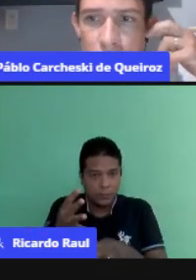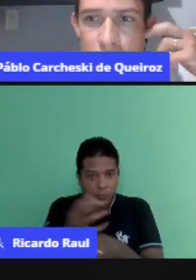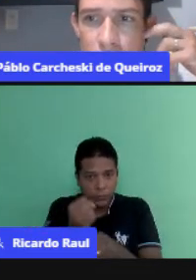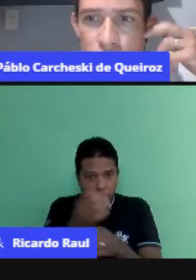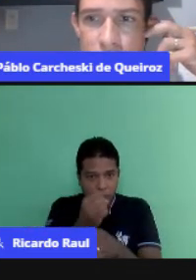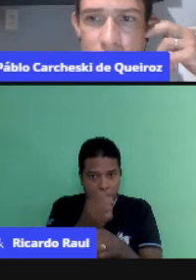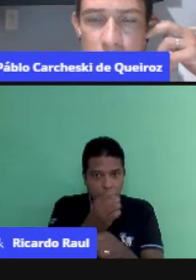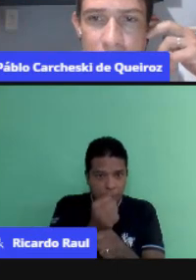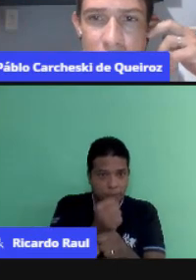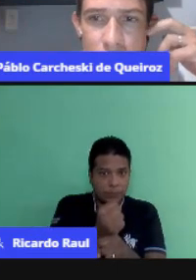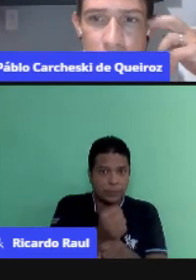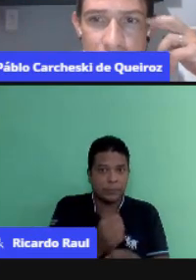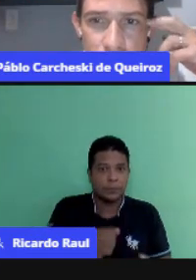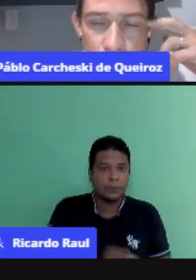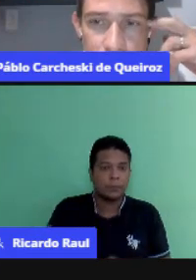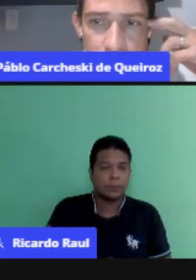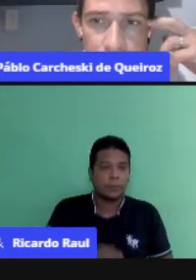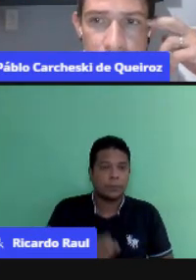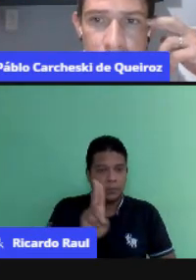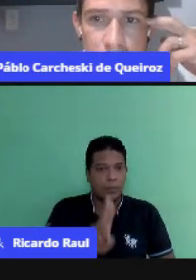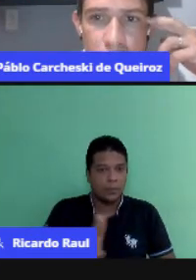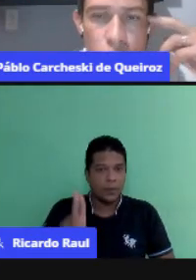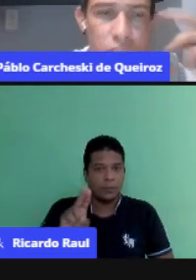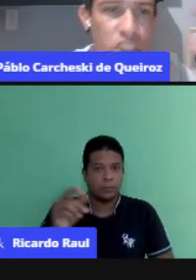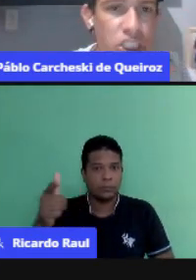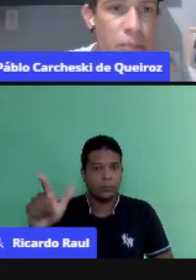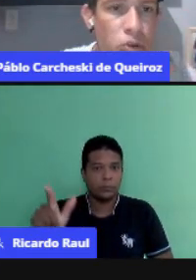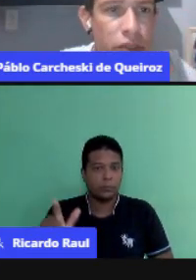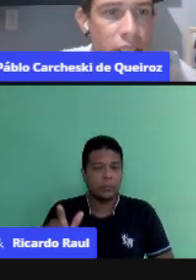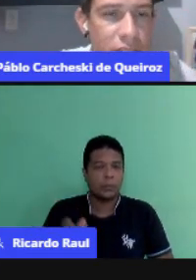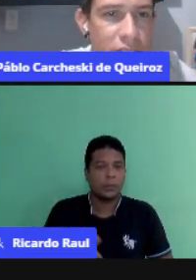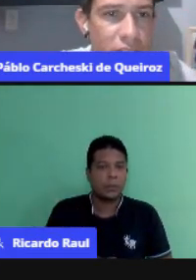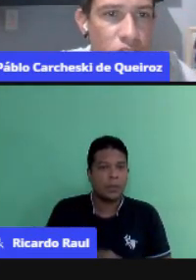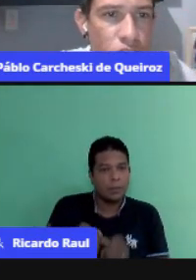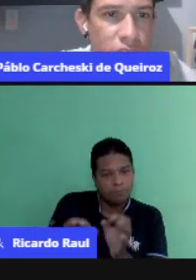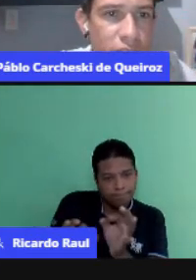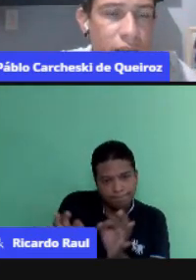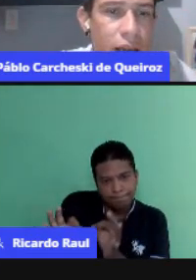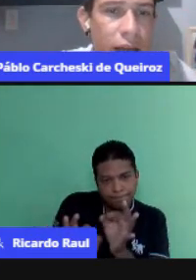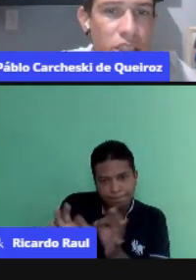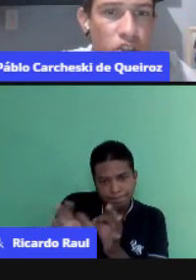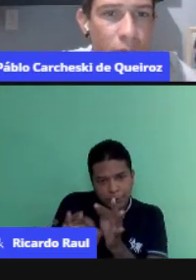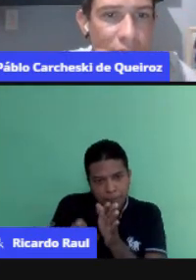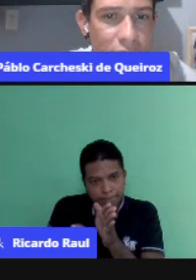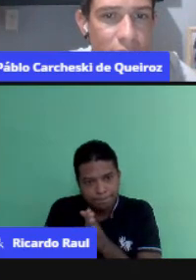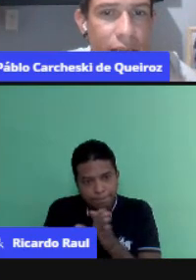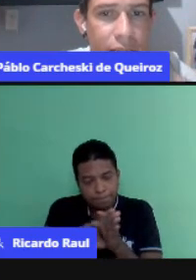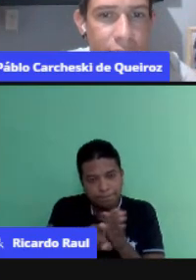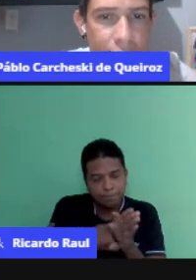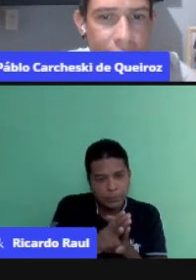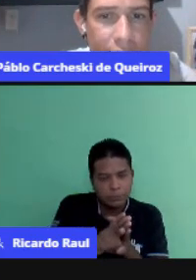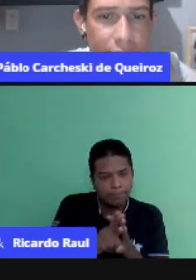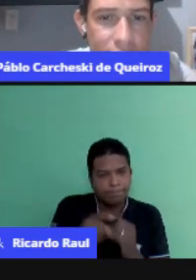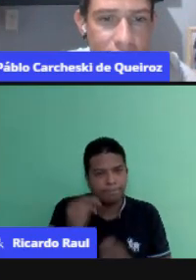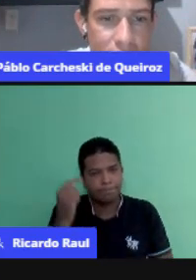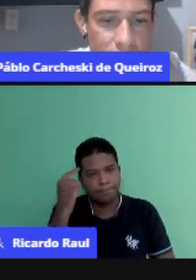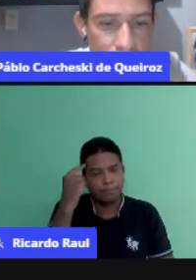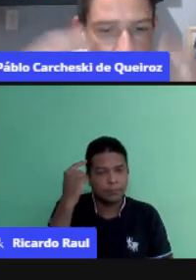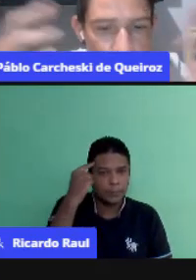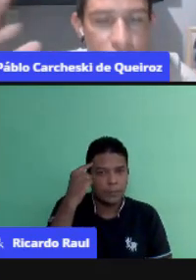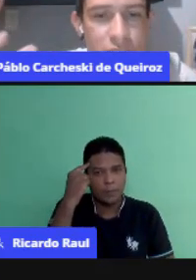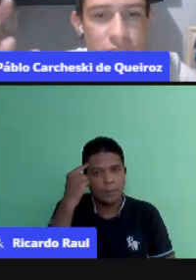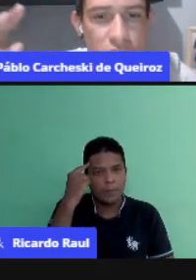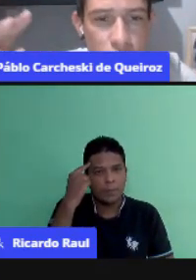algébricas, né, utilizando as propriedades das operações. Então, quando a gente está montando essas questões, né, a gente começa a ter